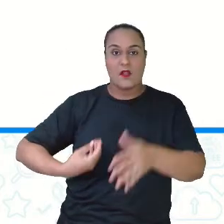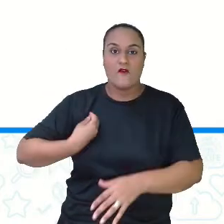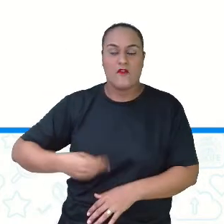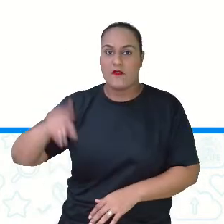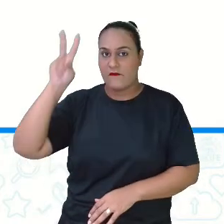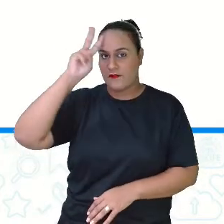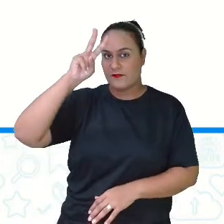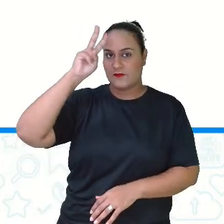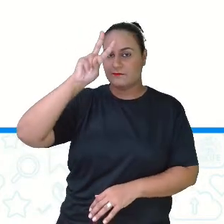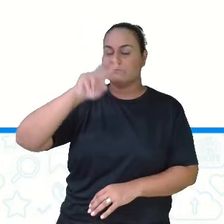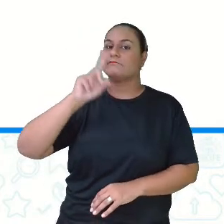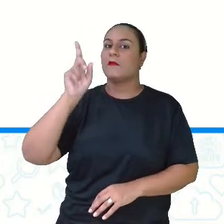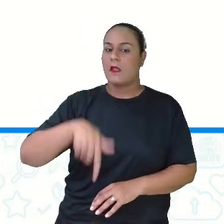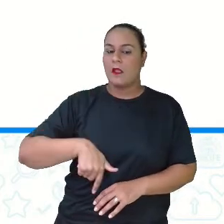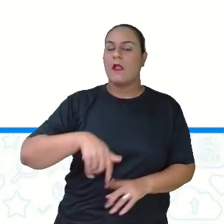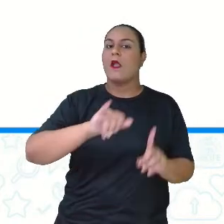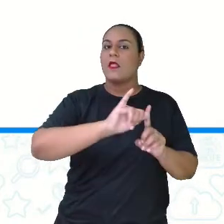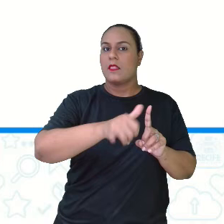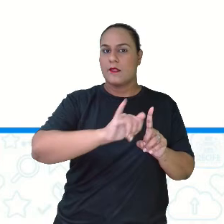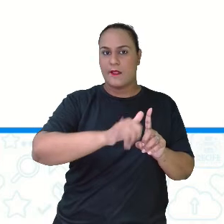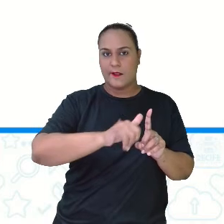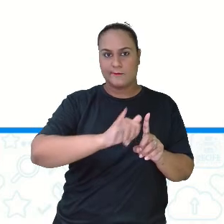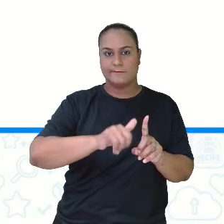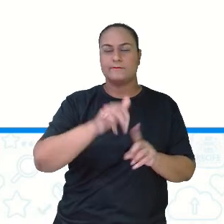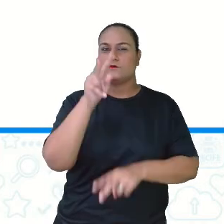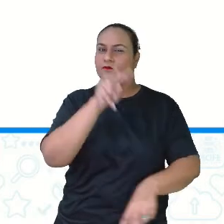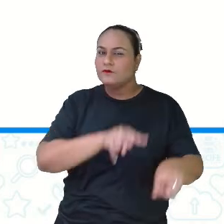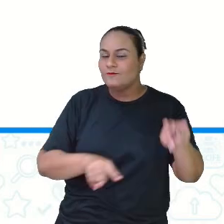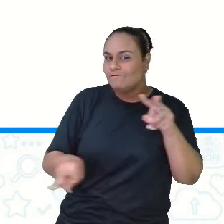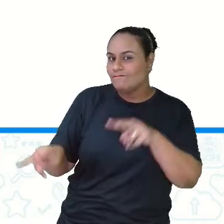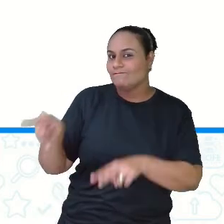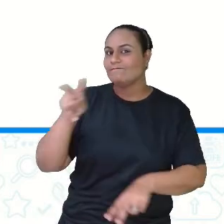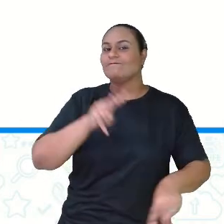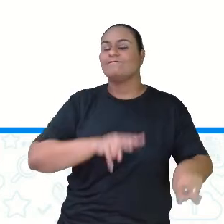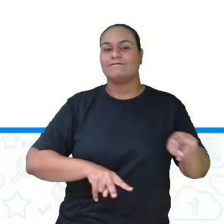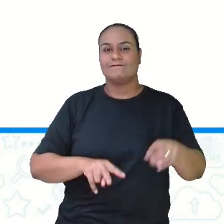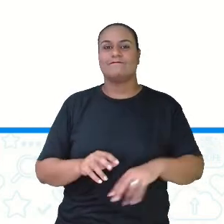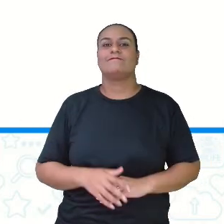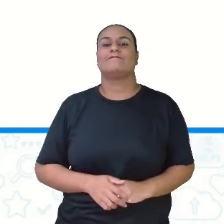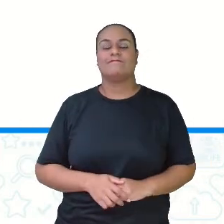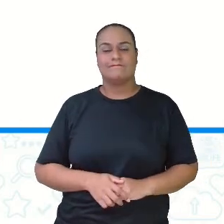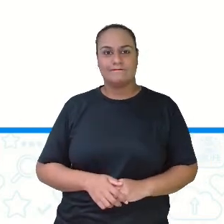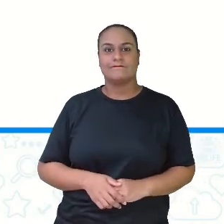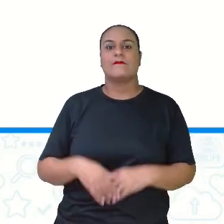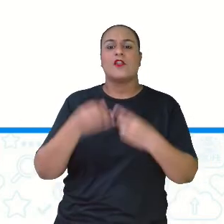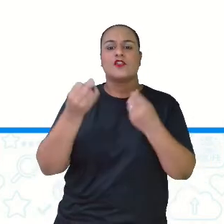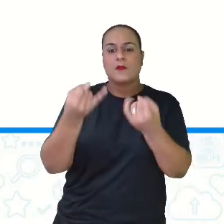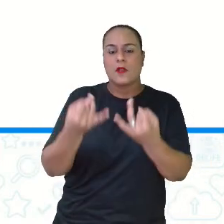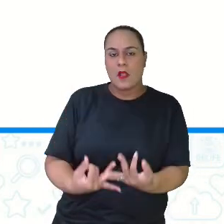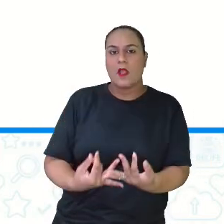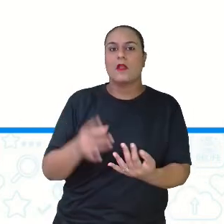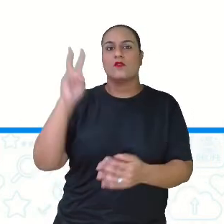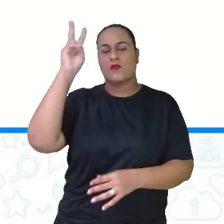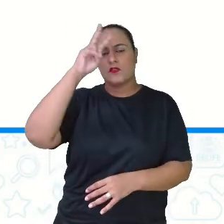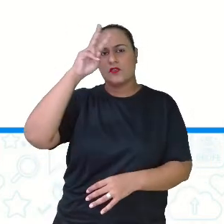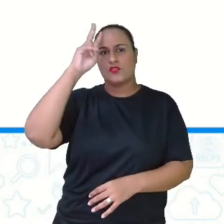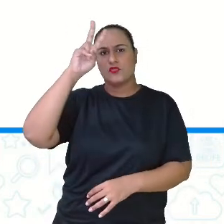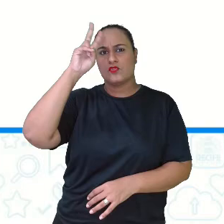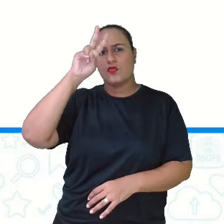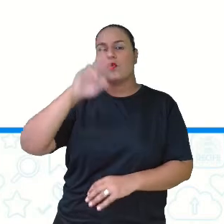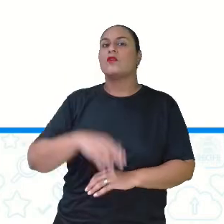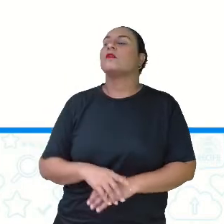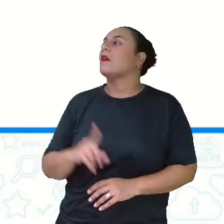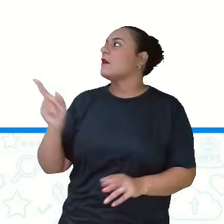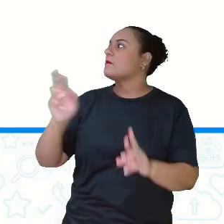vivenciando. Então, é narrador. É um texto narrativo e ele está narrando, contando a história pra gente sobre esses